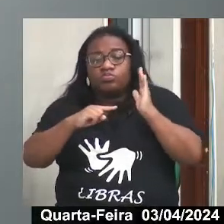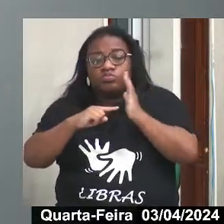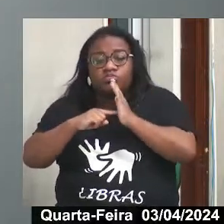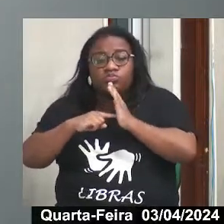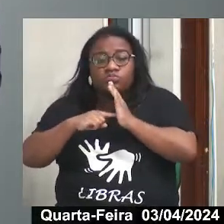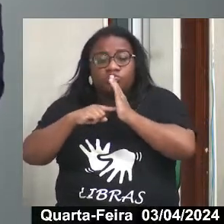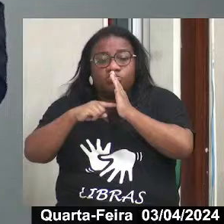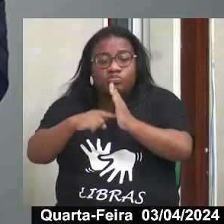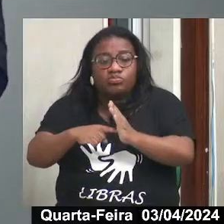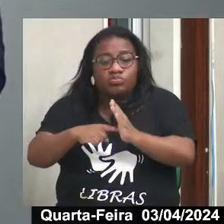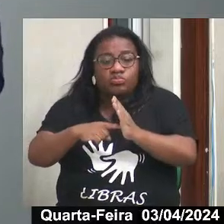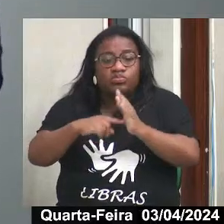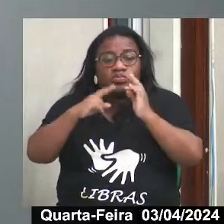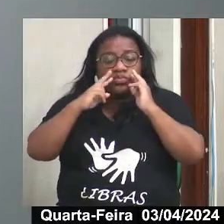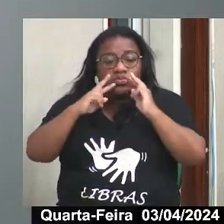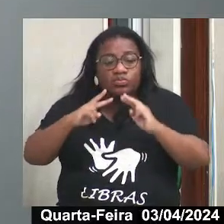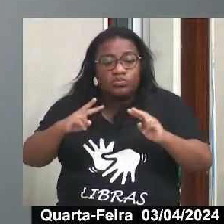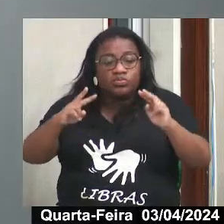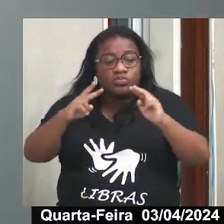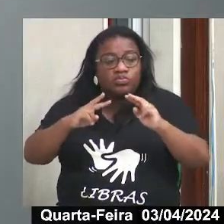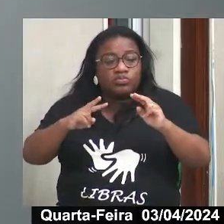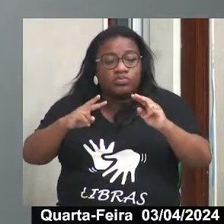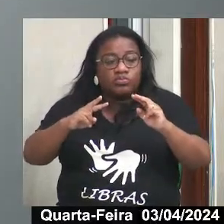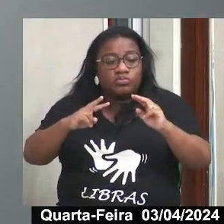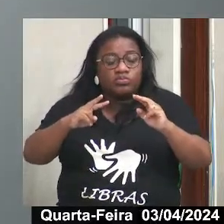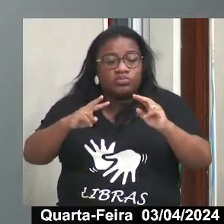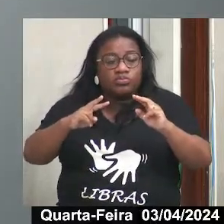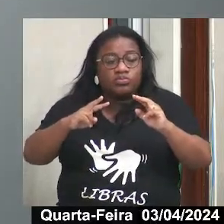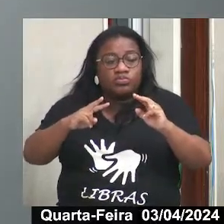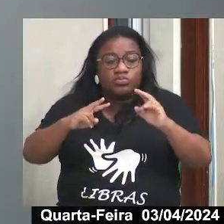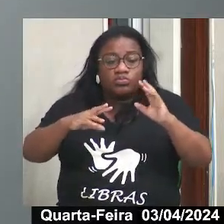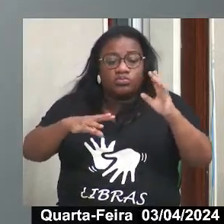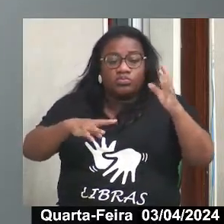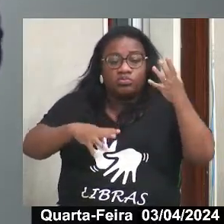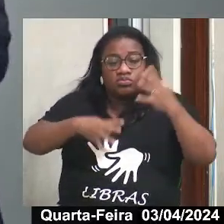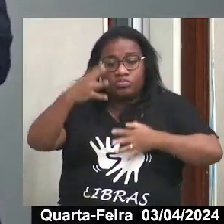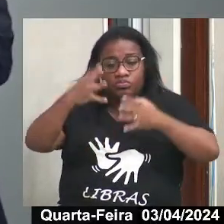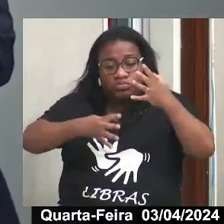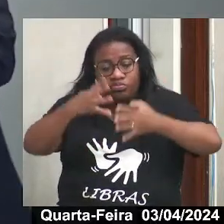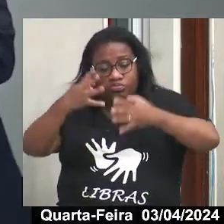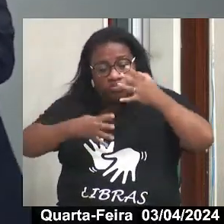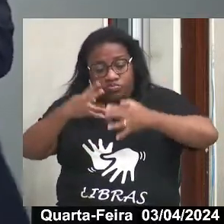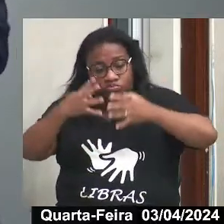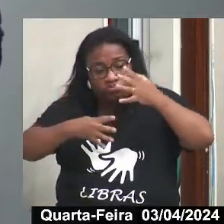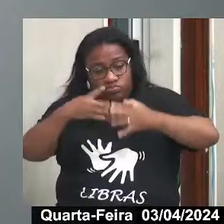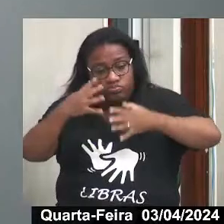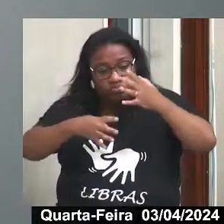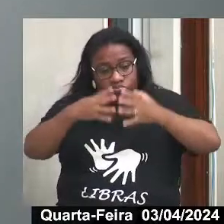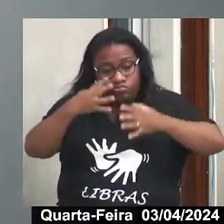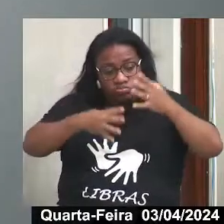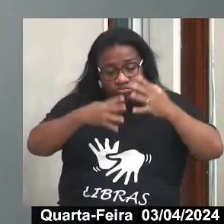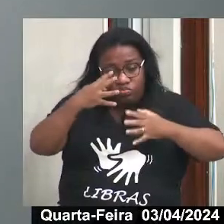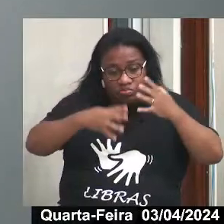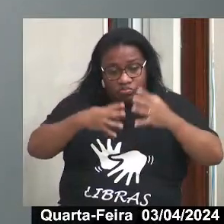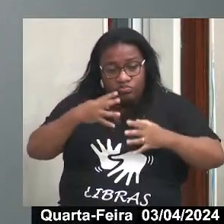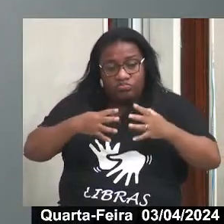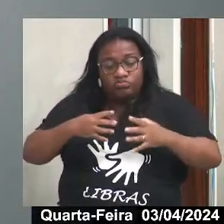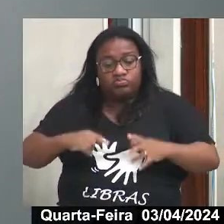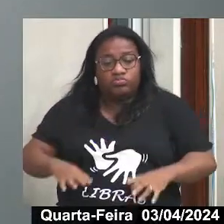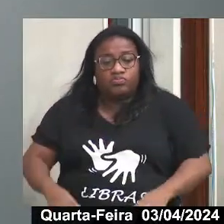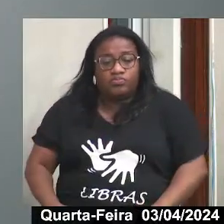cidade, eles viram a guerra entre Davi e Golias, e viram que a pedra acertou em cheio.